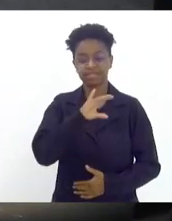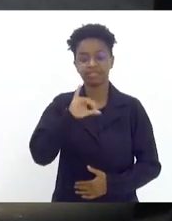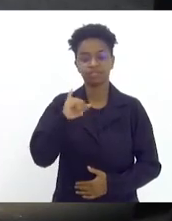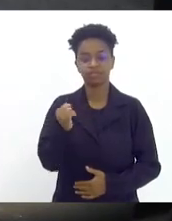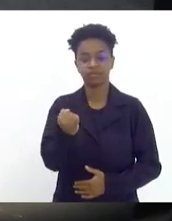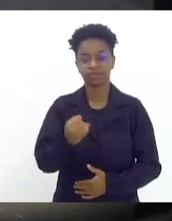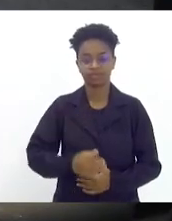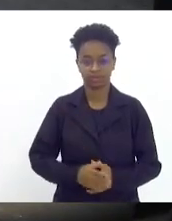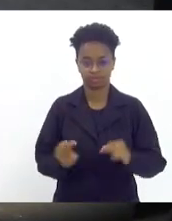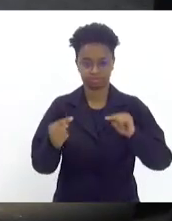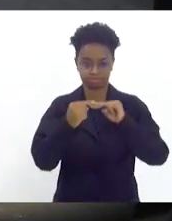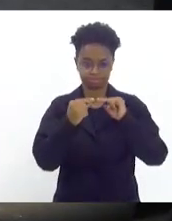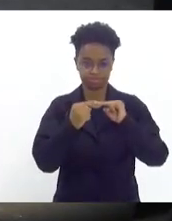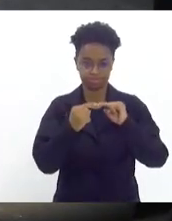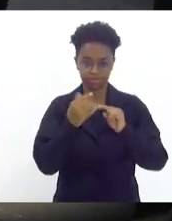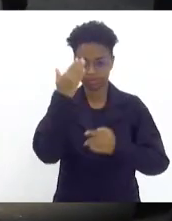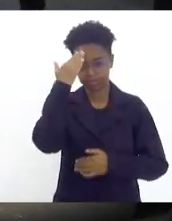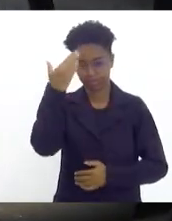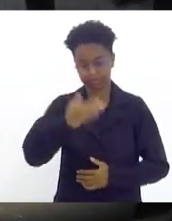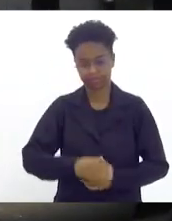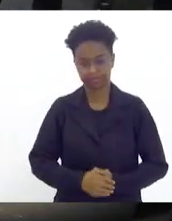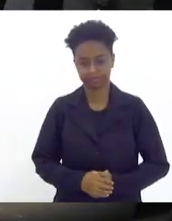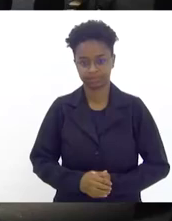Muito obrigado deputado